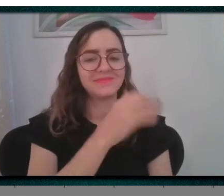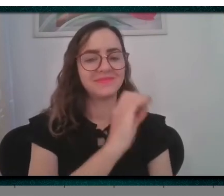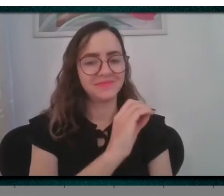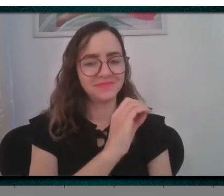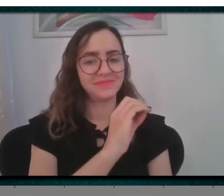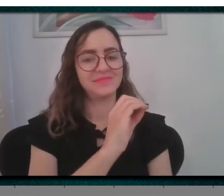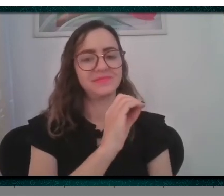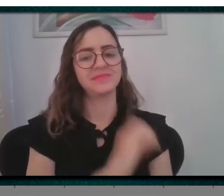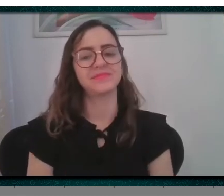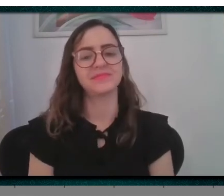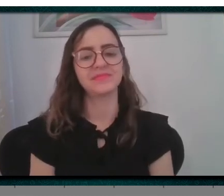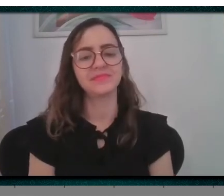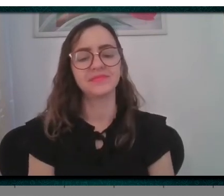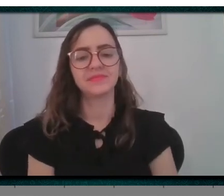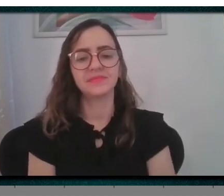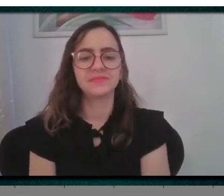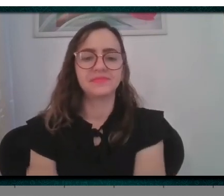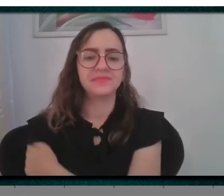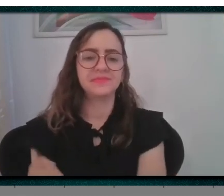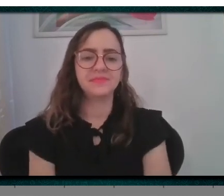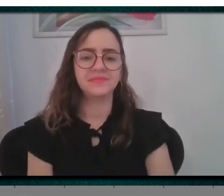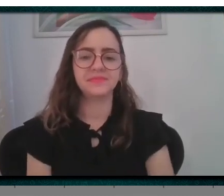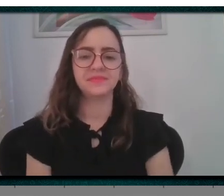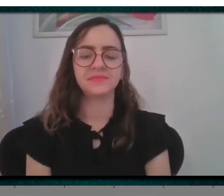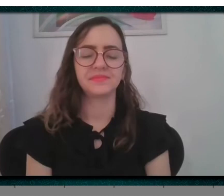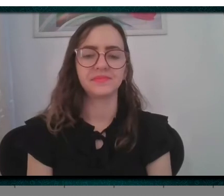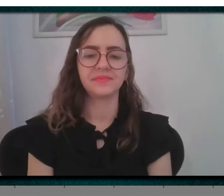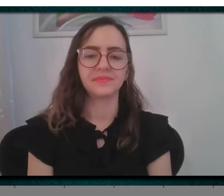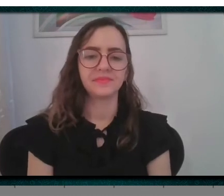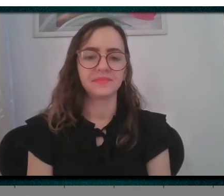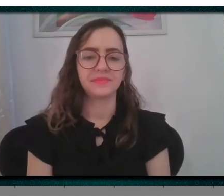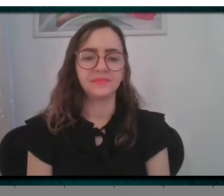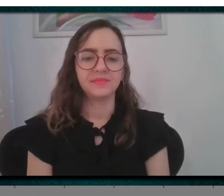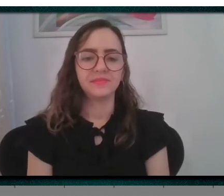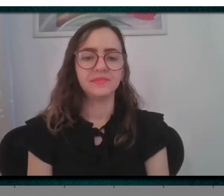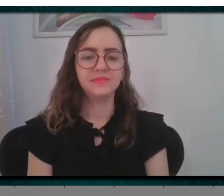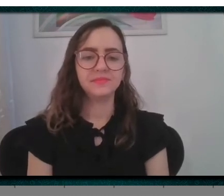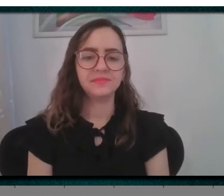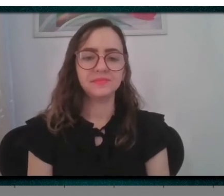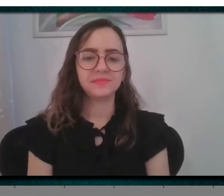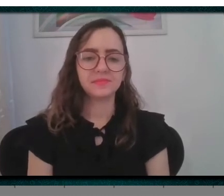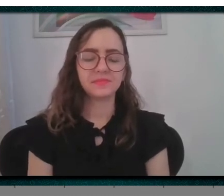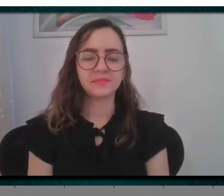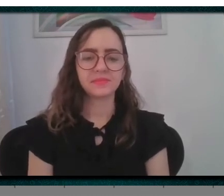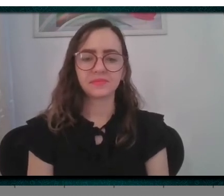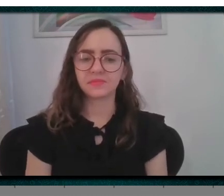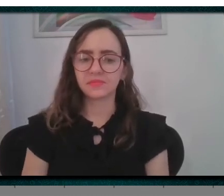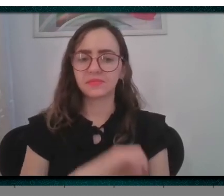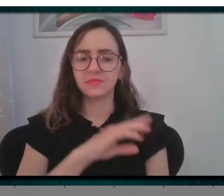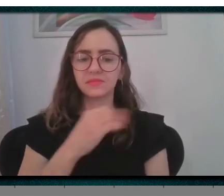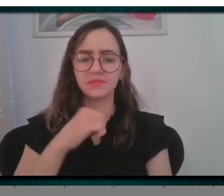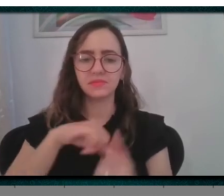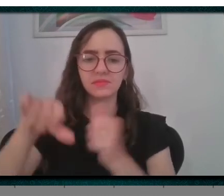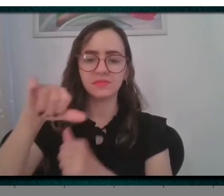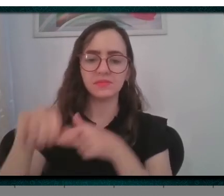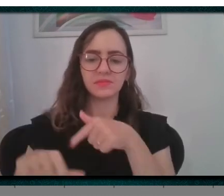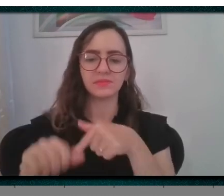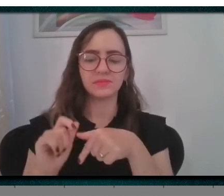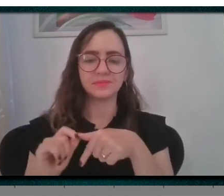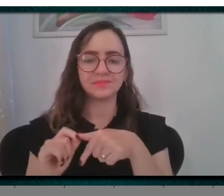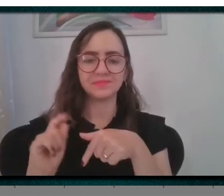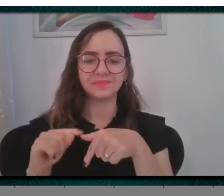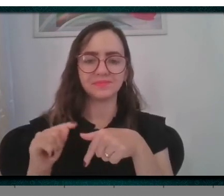vezes. Tá? Se eu fizer o lado oposto, do 7 para o 8, isso